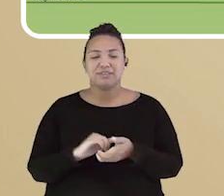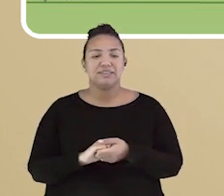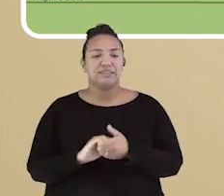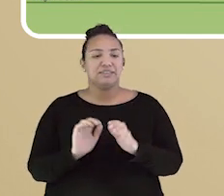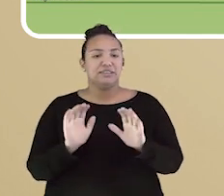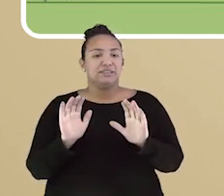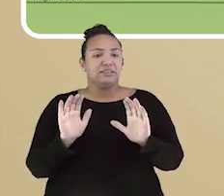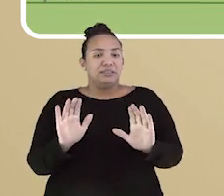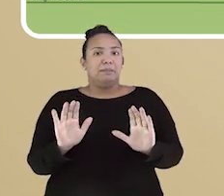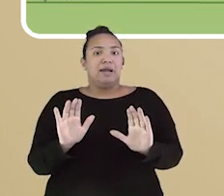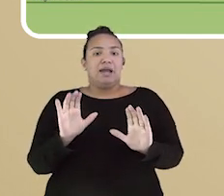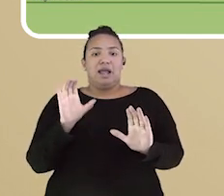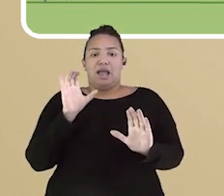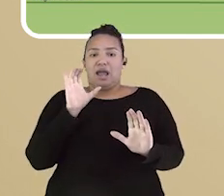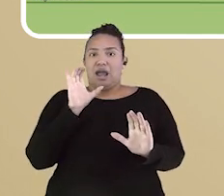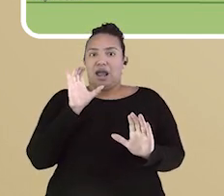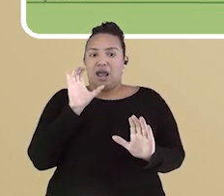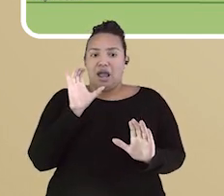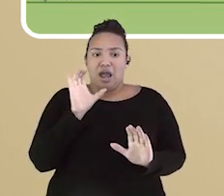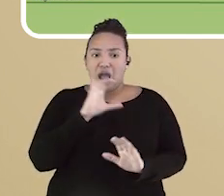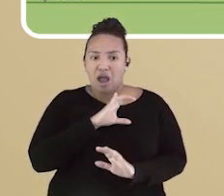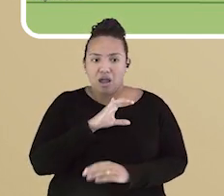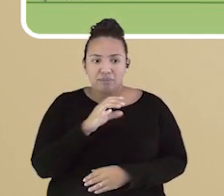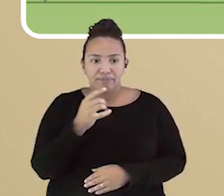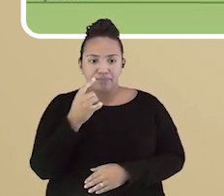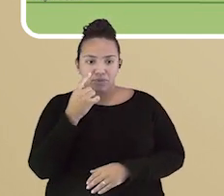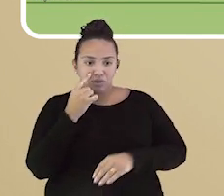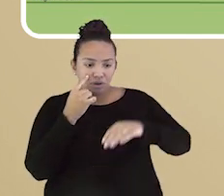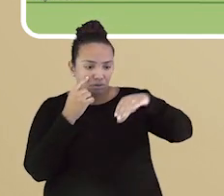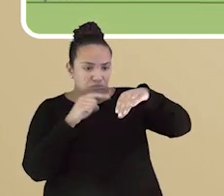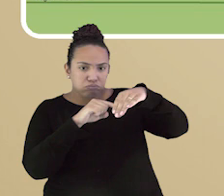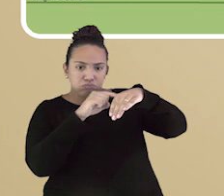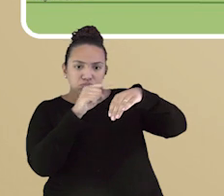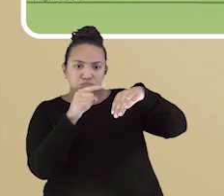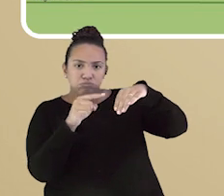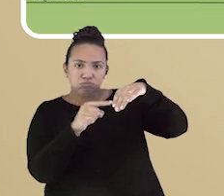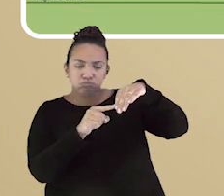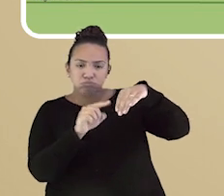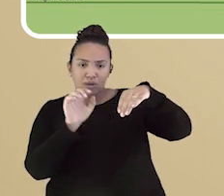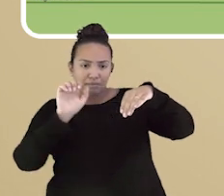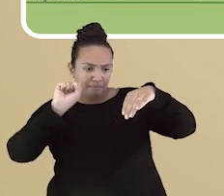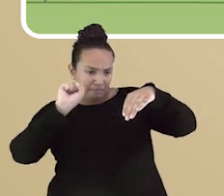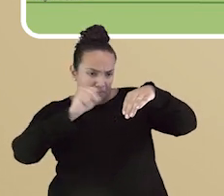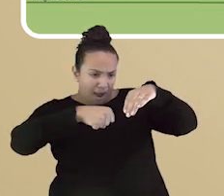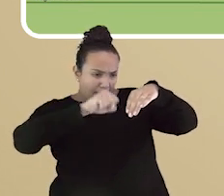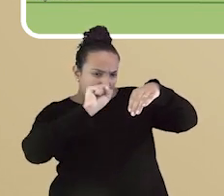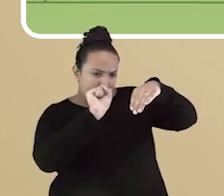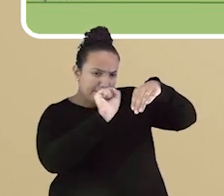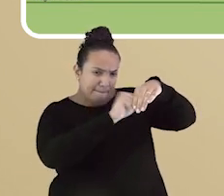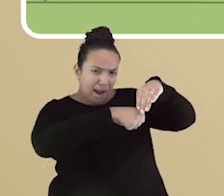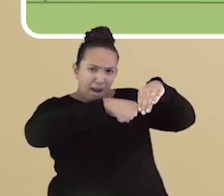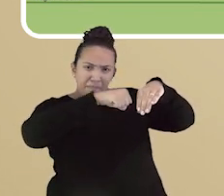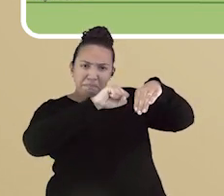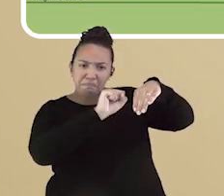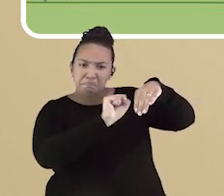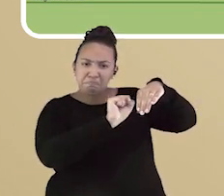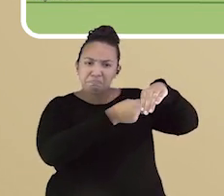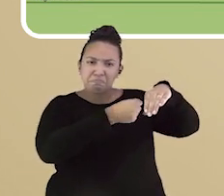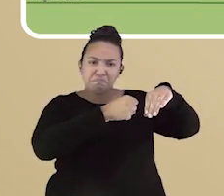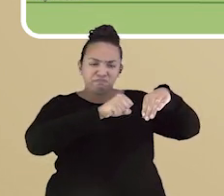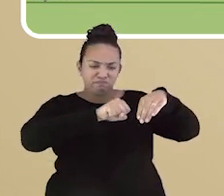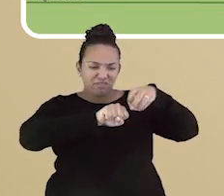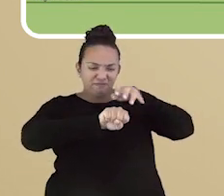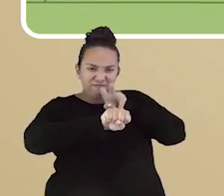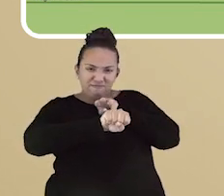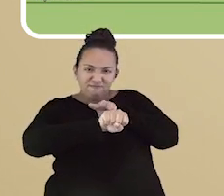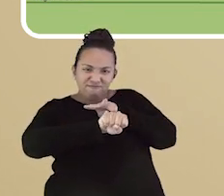repente, apareceu pelo buraco da toca uma pata enorme, cheia de unhas afiadas,